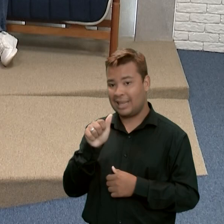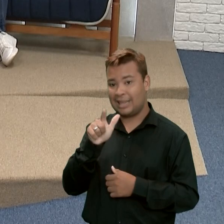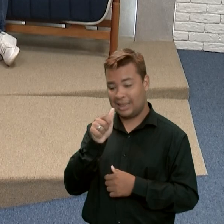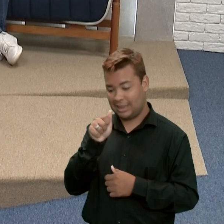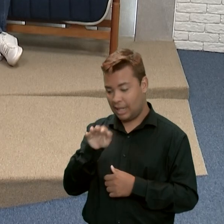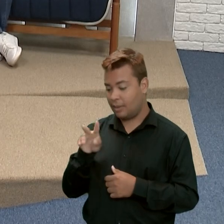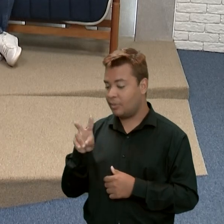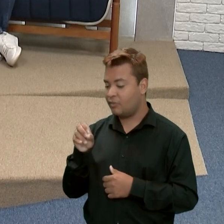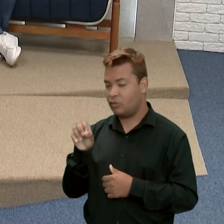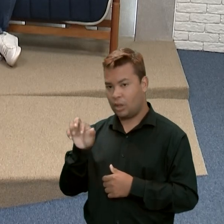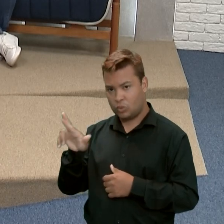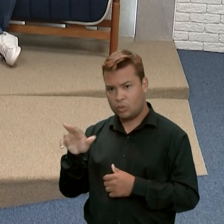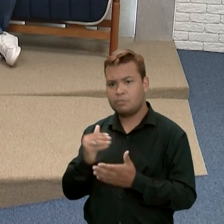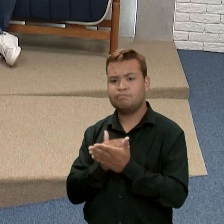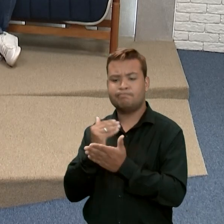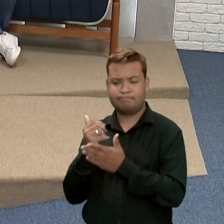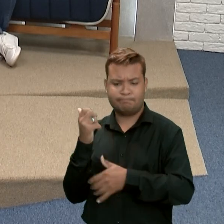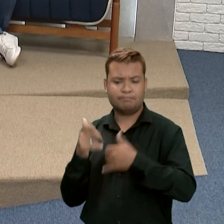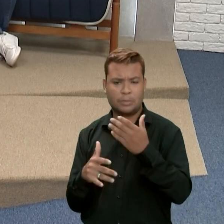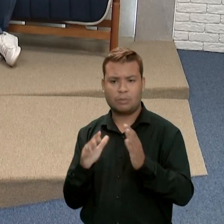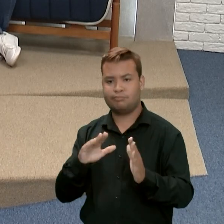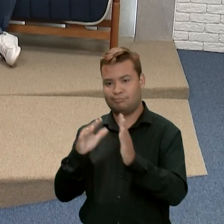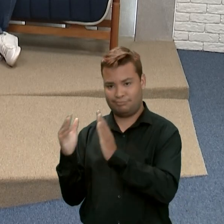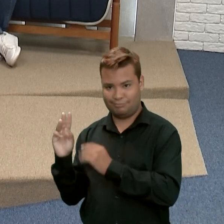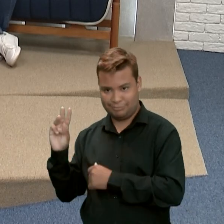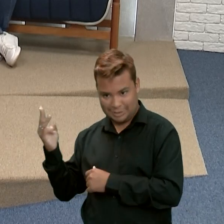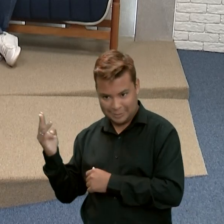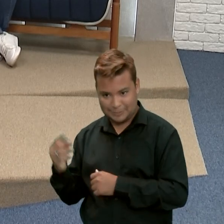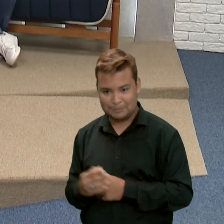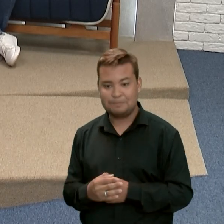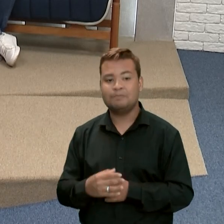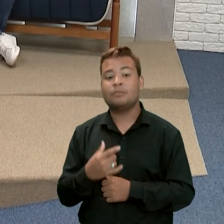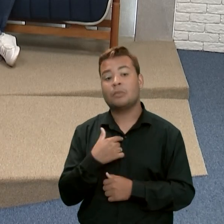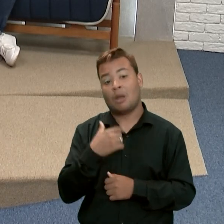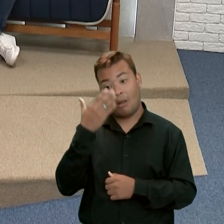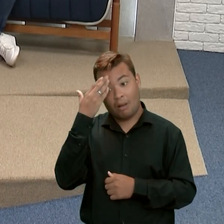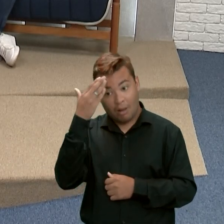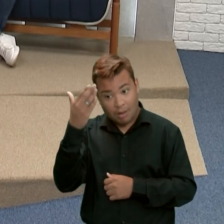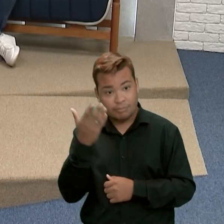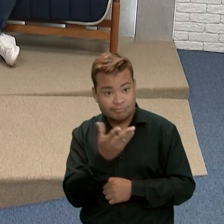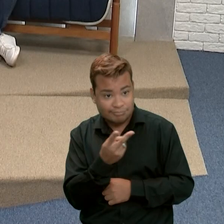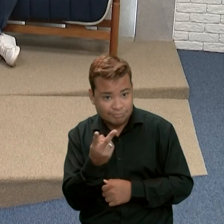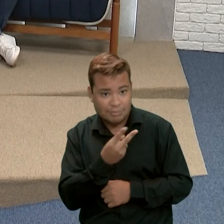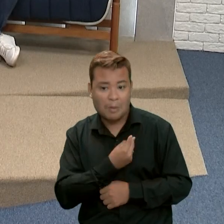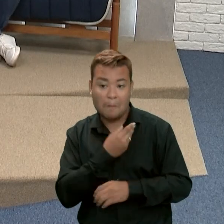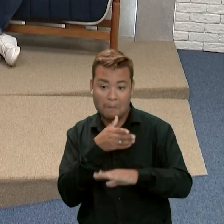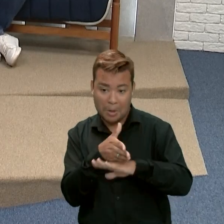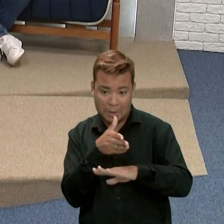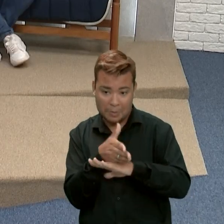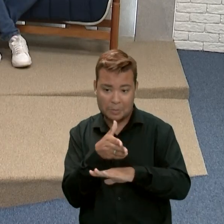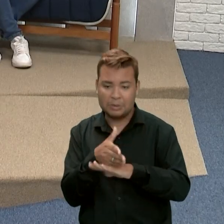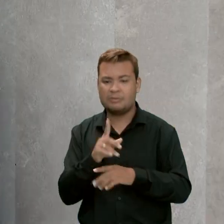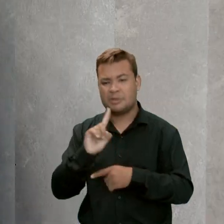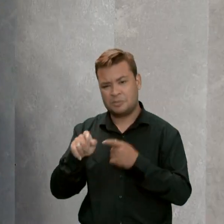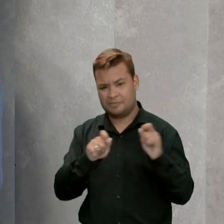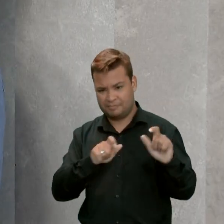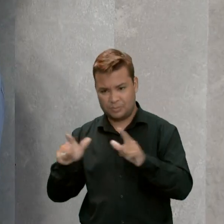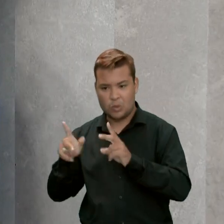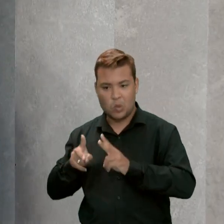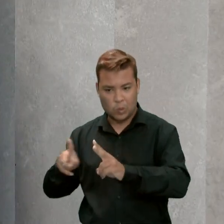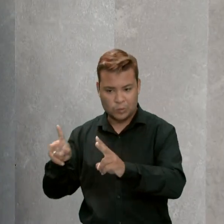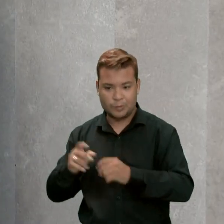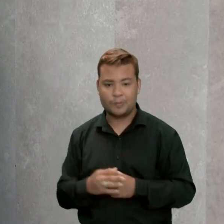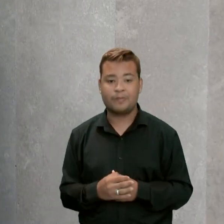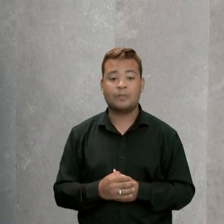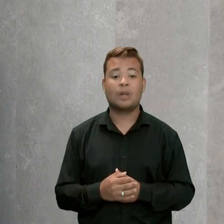meio ambiente no próximo bloco. Agradecendo mais uma vez aqui aos nossos participantes que voltam com a gente também, daqui a pouquinho. E